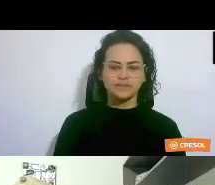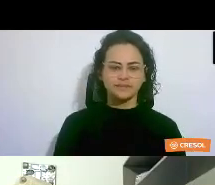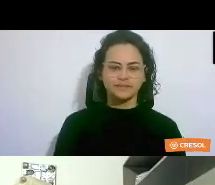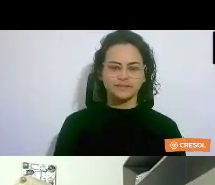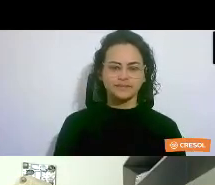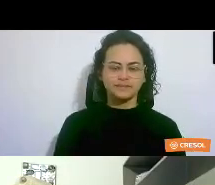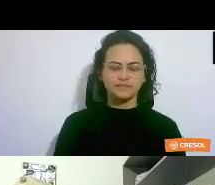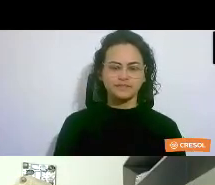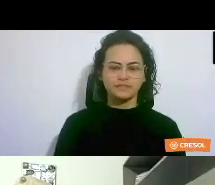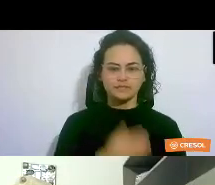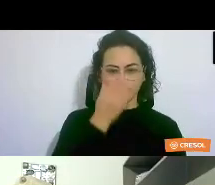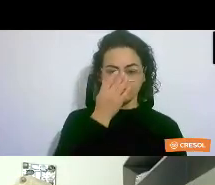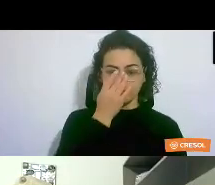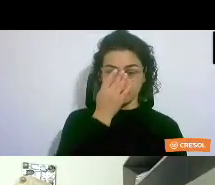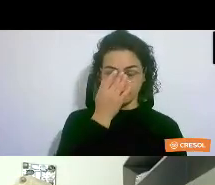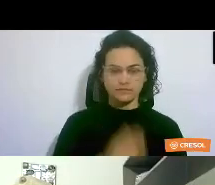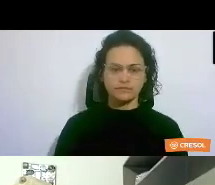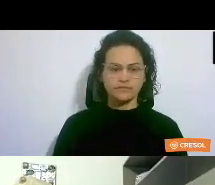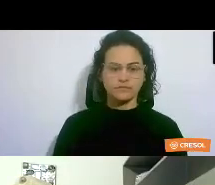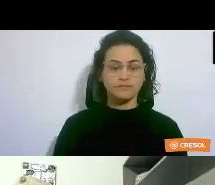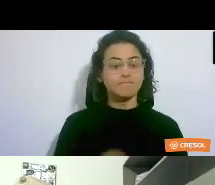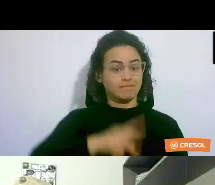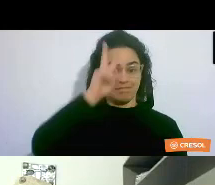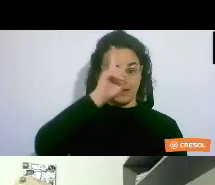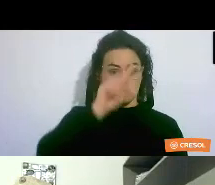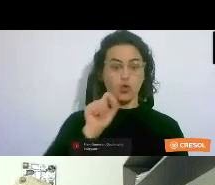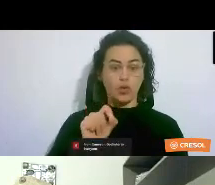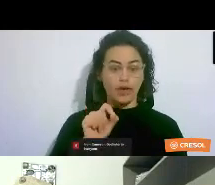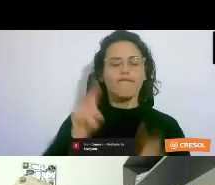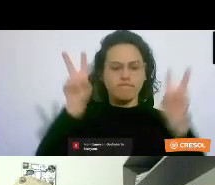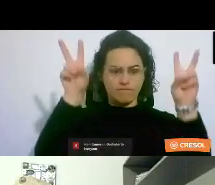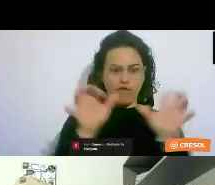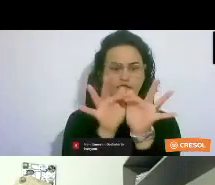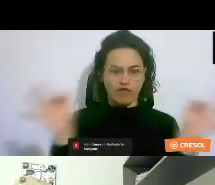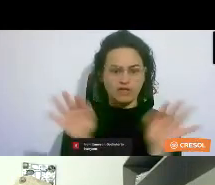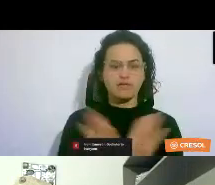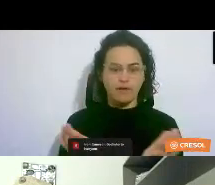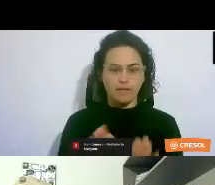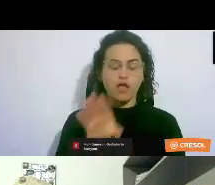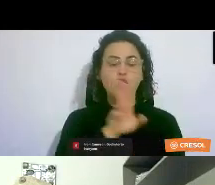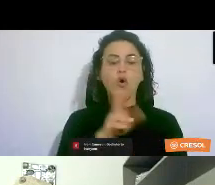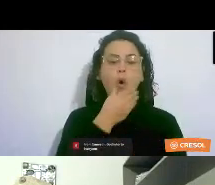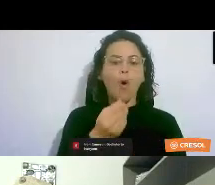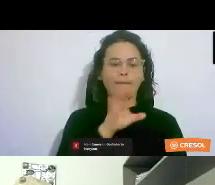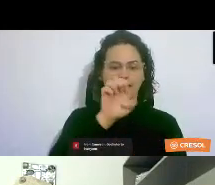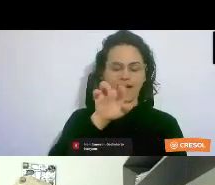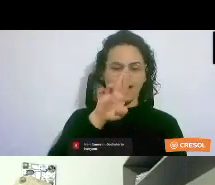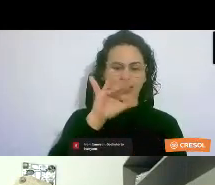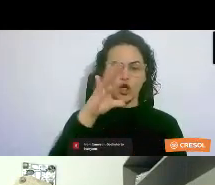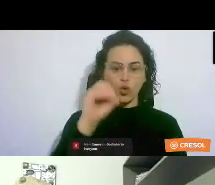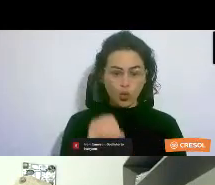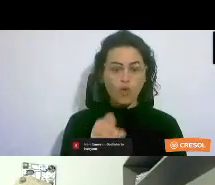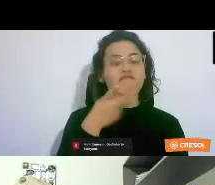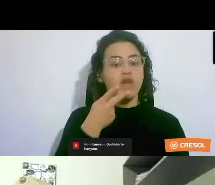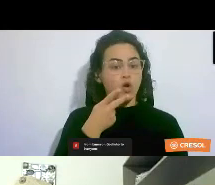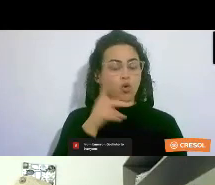E lembrar que o oposto do amor não é o ódio, mas a indiferença, como disse Érico Veríssimo. Então, quando a gente é